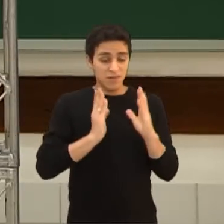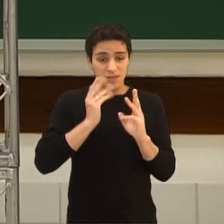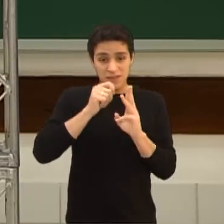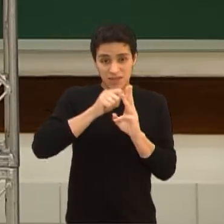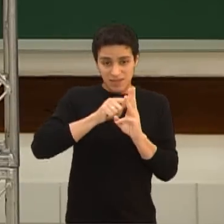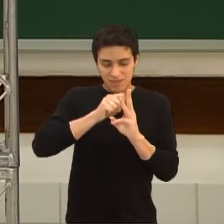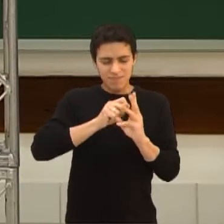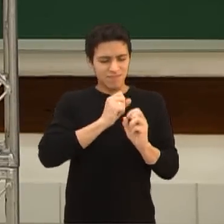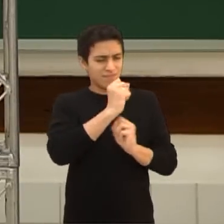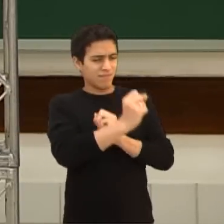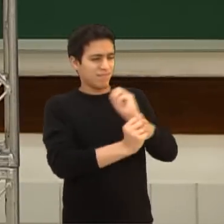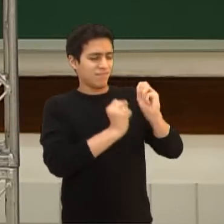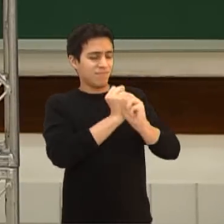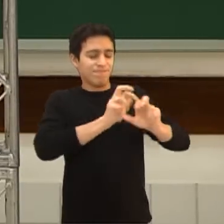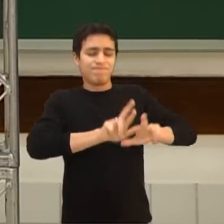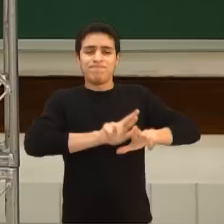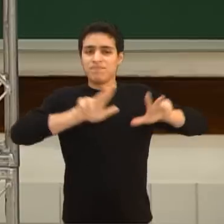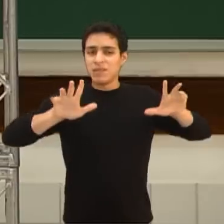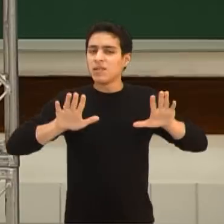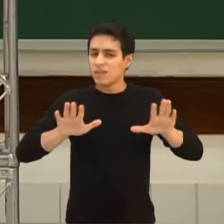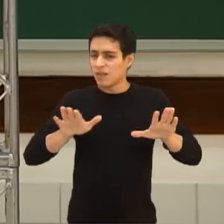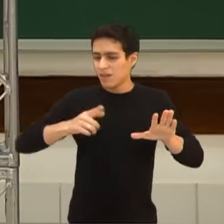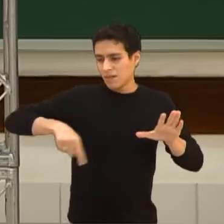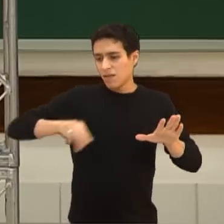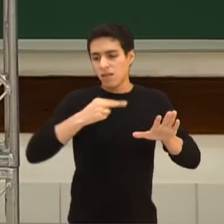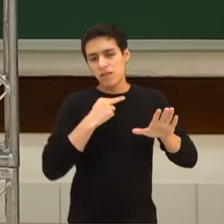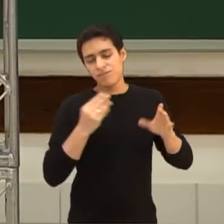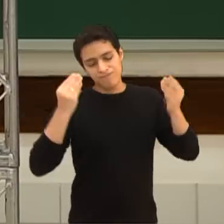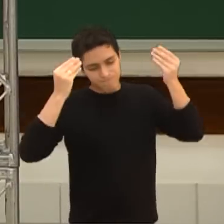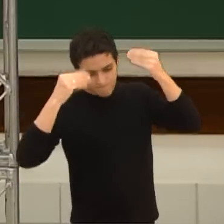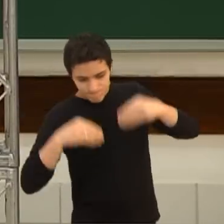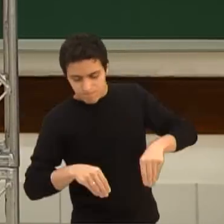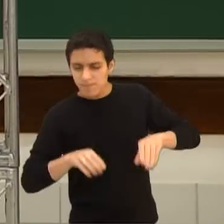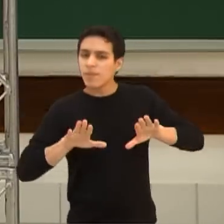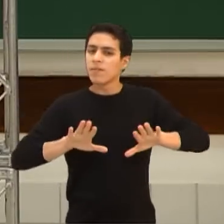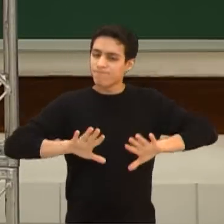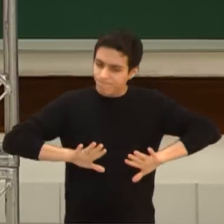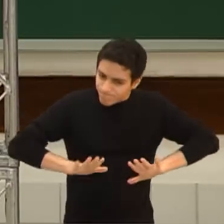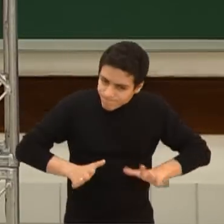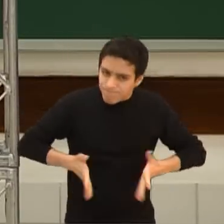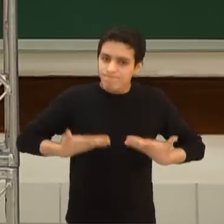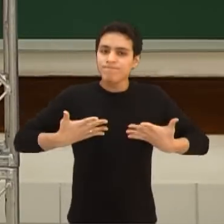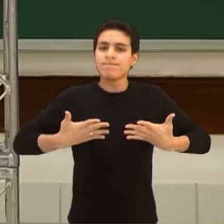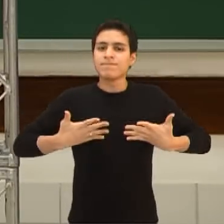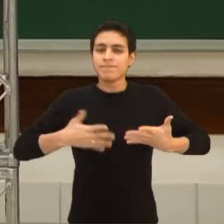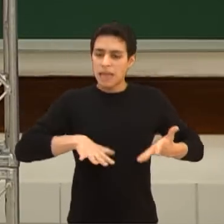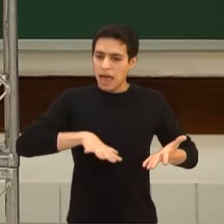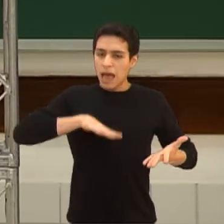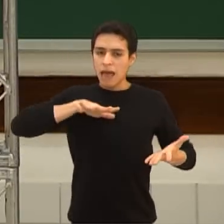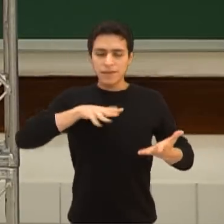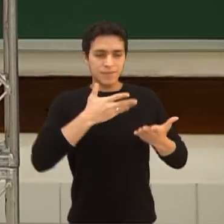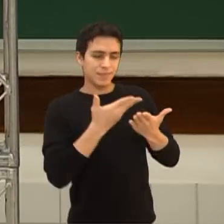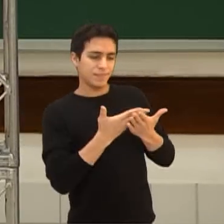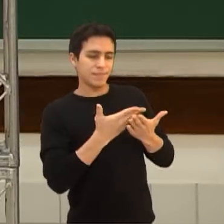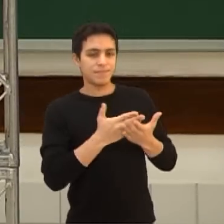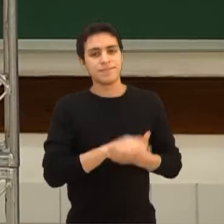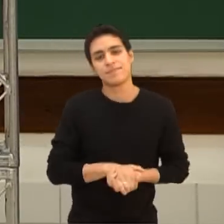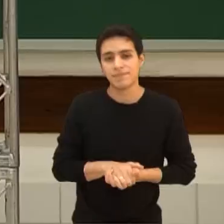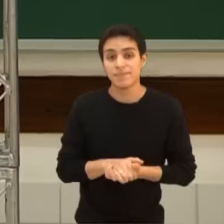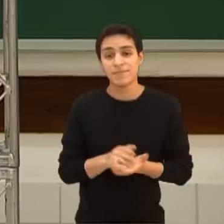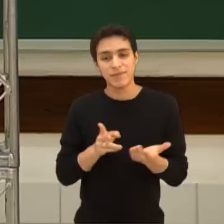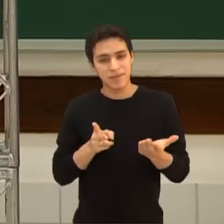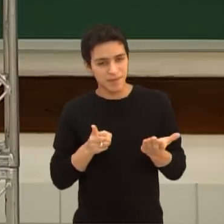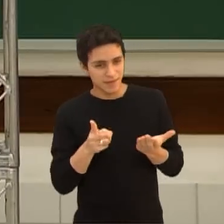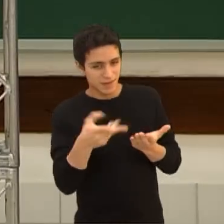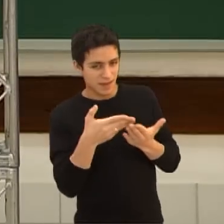ano totalmente diferente, mas não podemos desanimar, não é mesmo? Então, vamos começar mais uma aula de ciências, né?